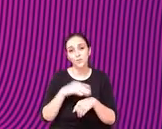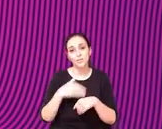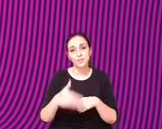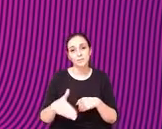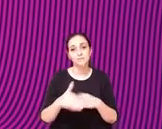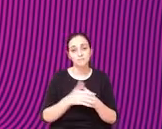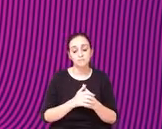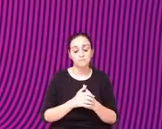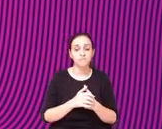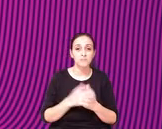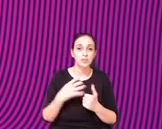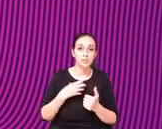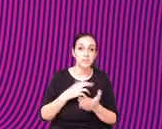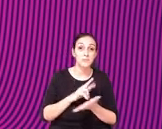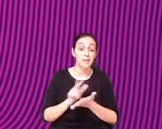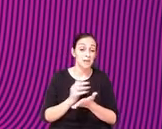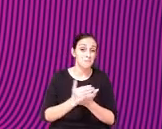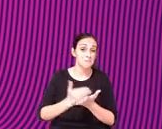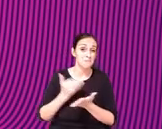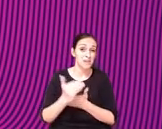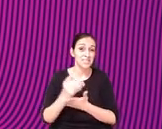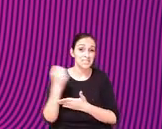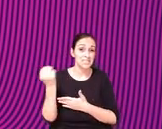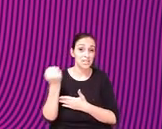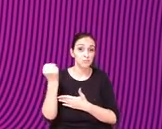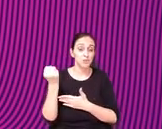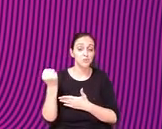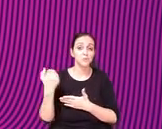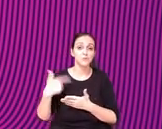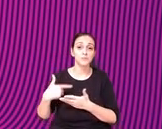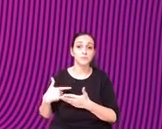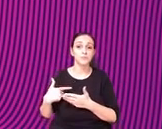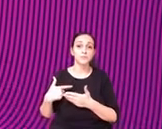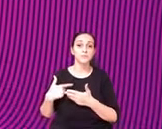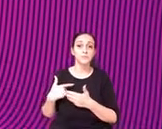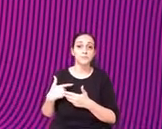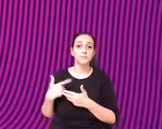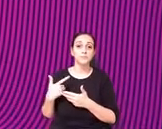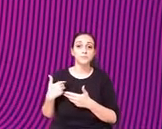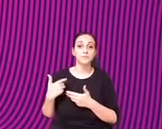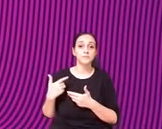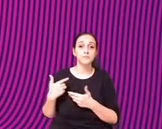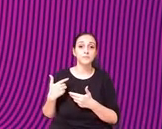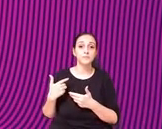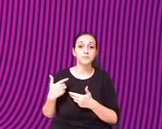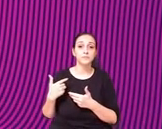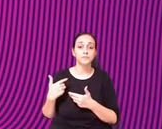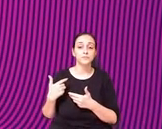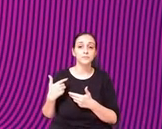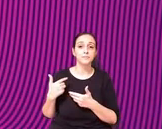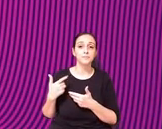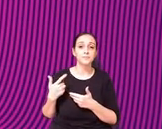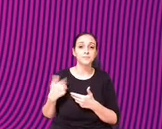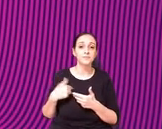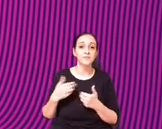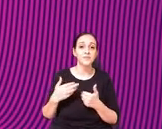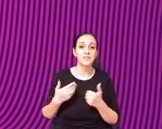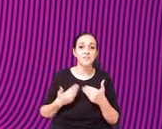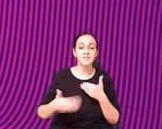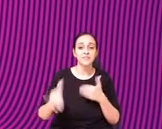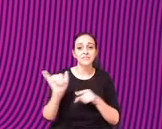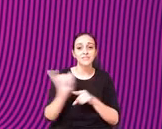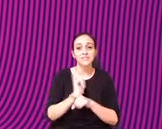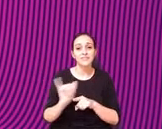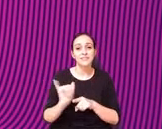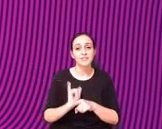formas mais graves, as consequências mais graves da Covid-19. Portanto, estabelecer estratégias para